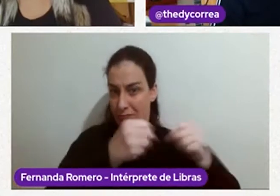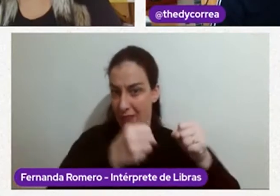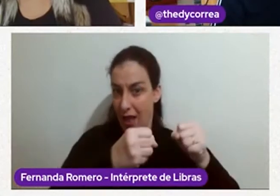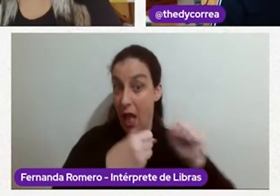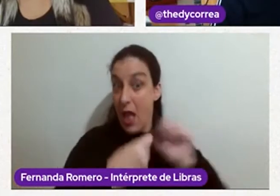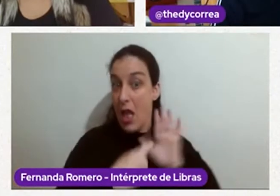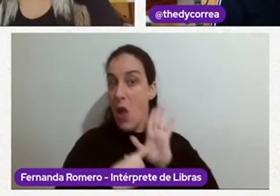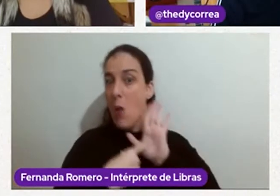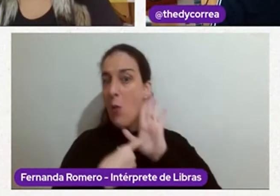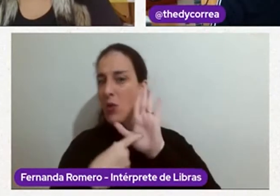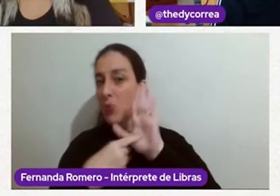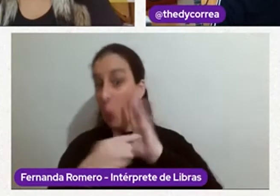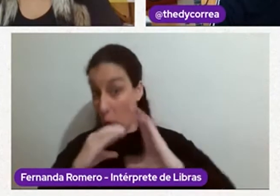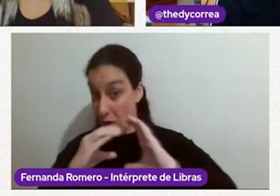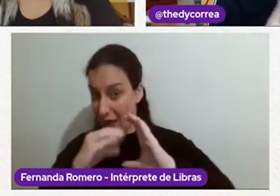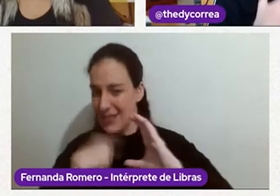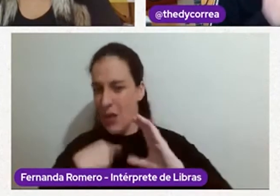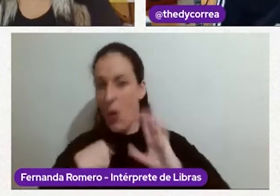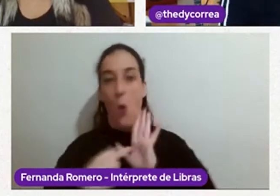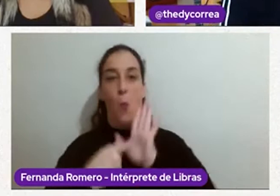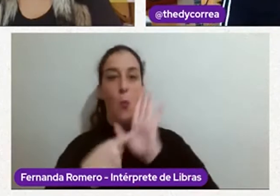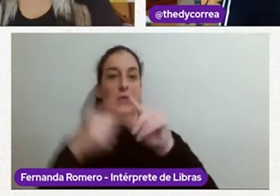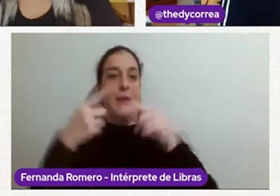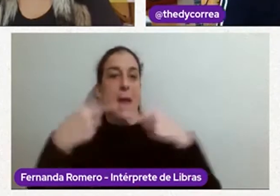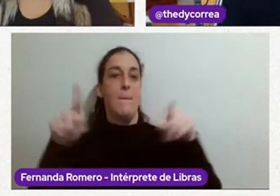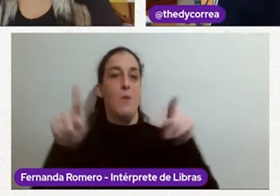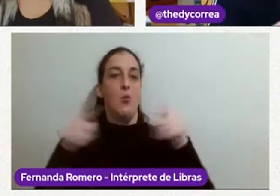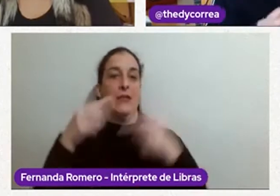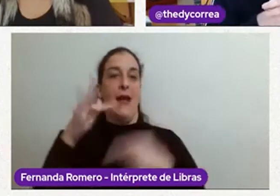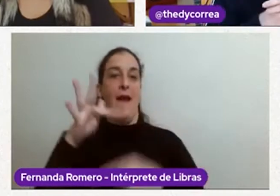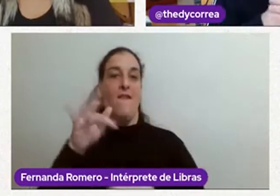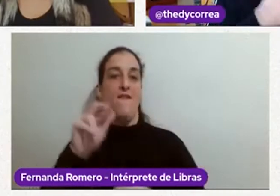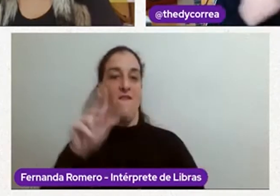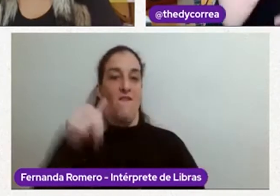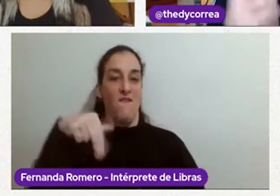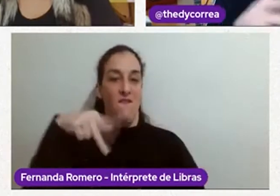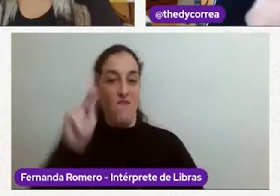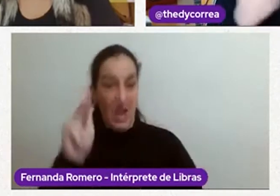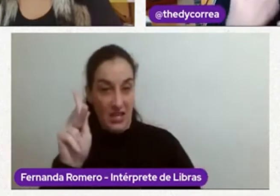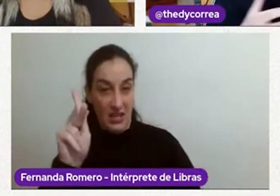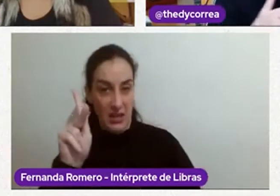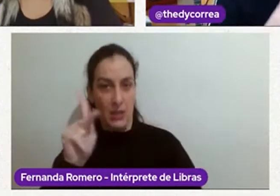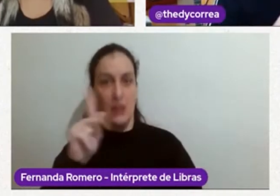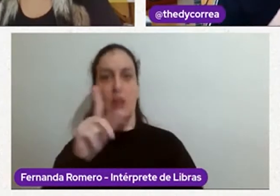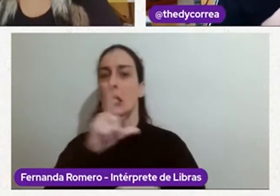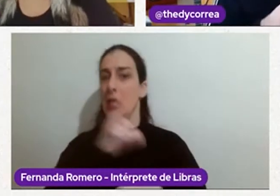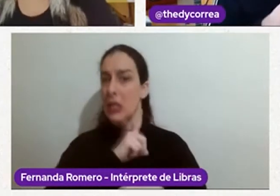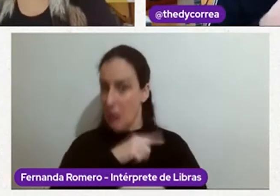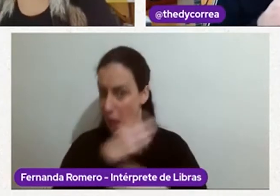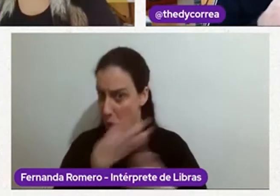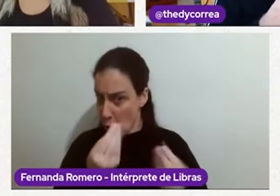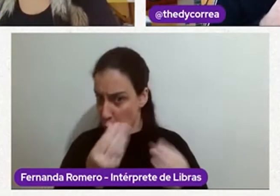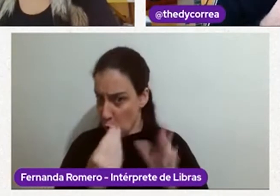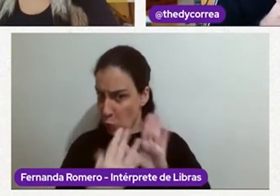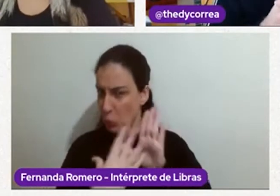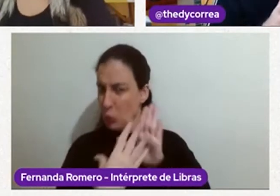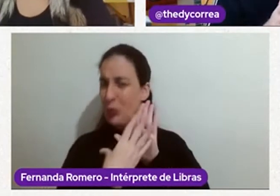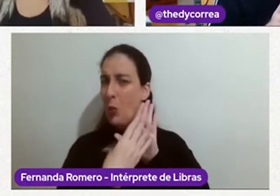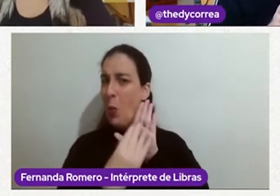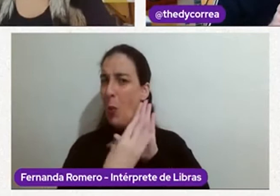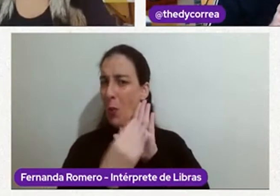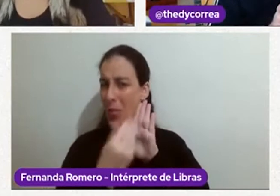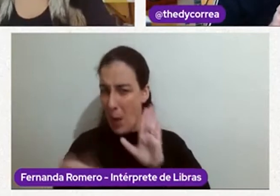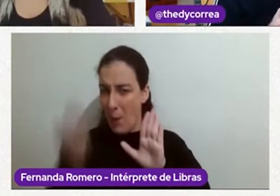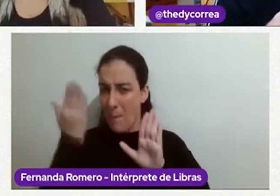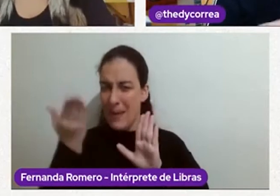funk. O funk que a gente ouve e que tem uma série de referências, assim, que, em geral, a gente